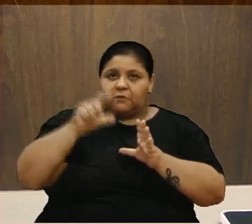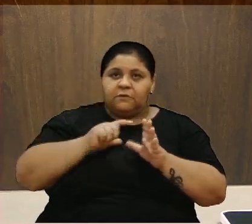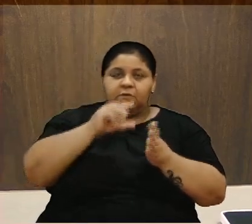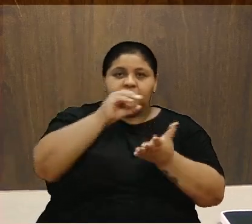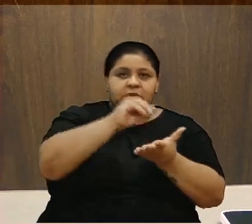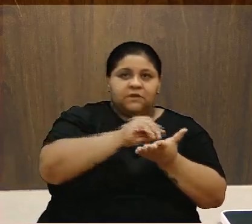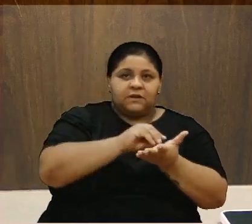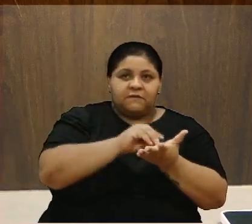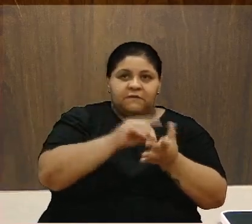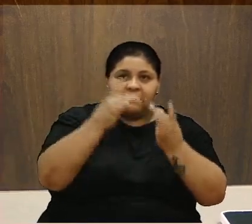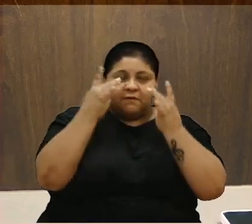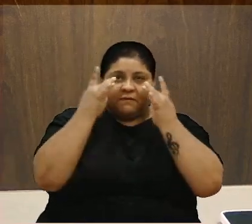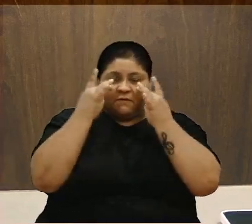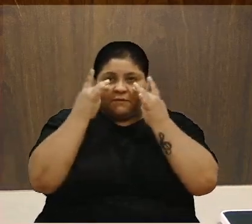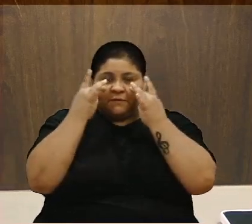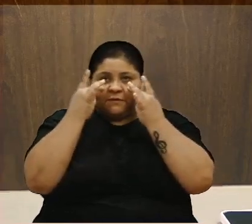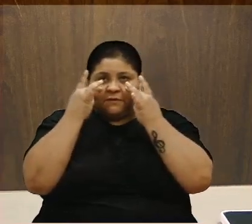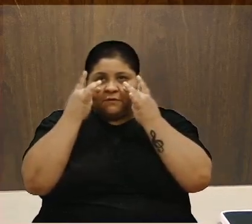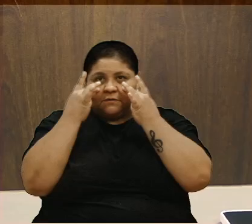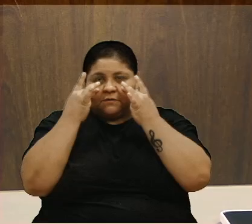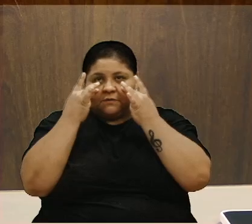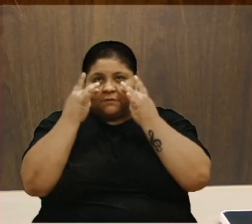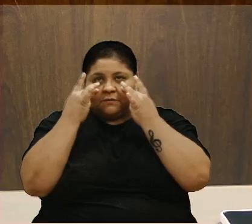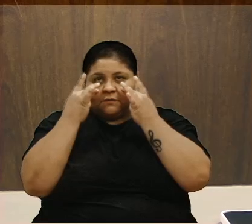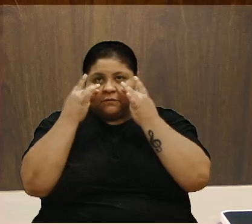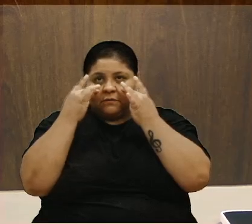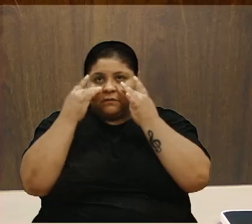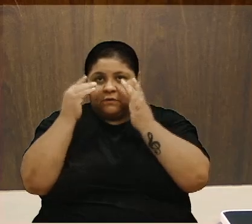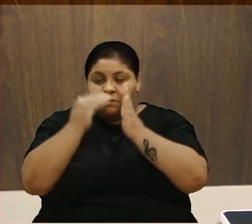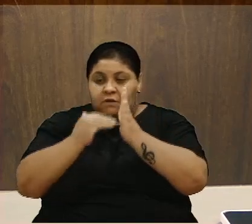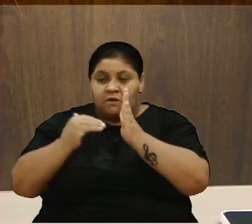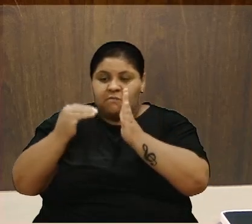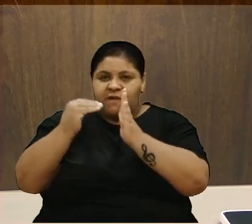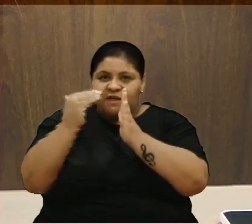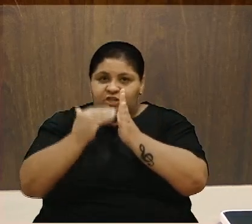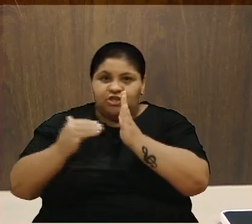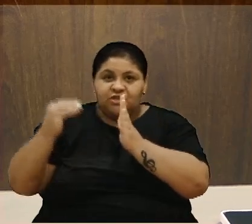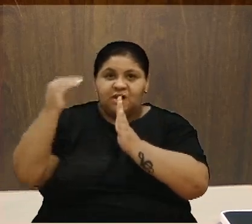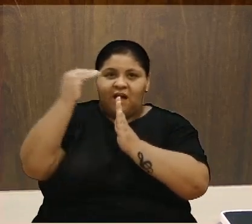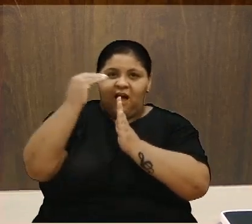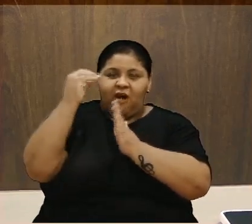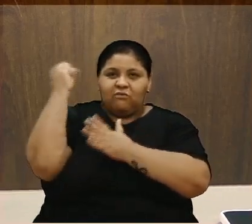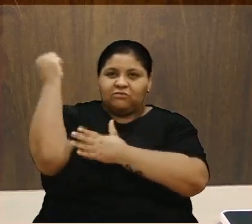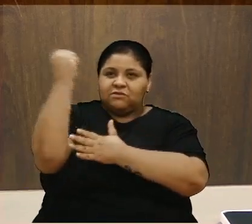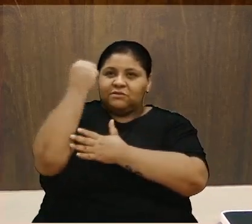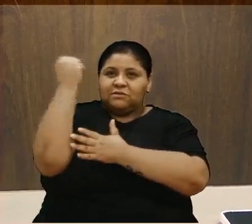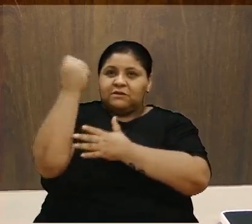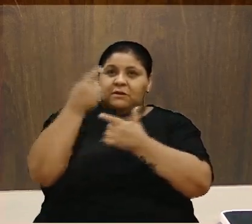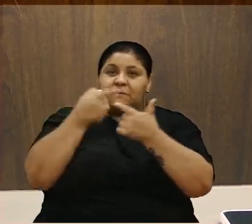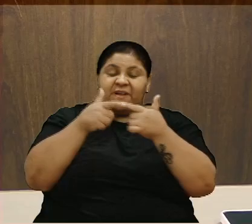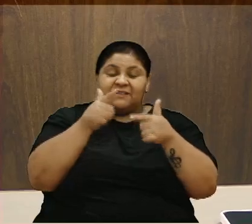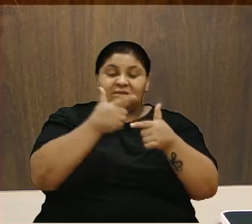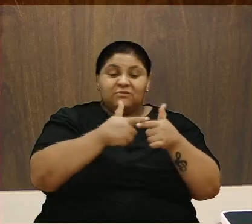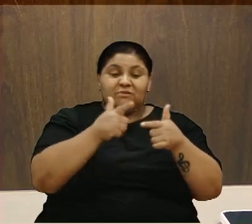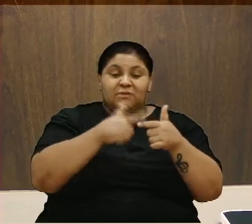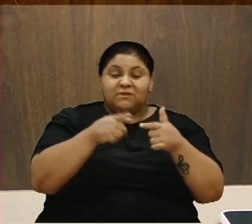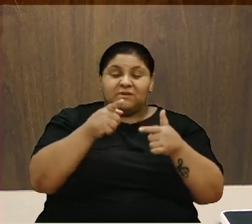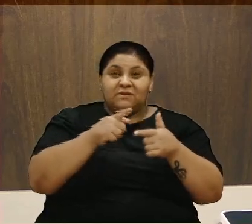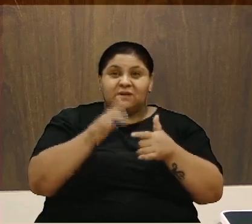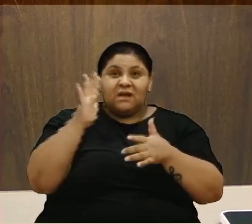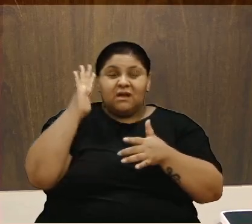atenção, na nossa média e alta complexidade, mas essas lacunas elas se dão pelo